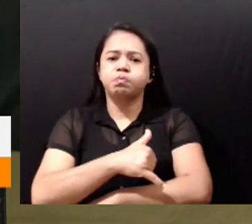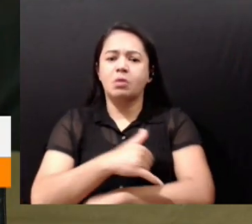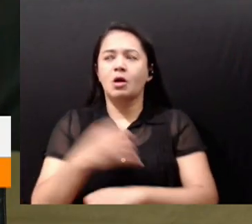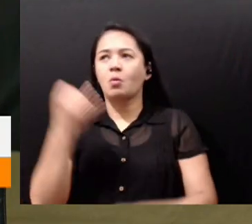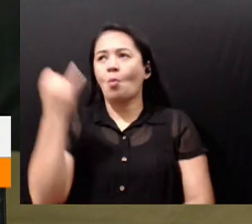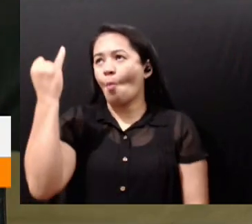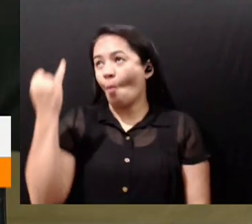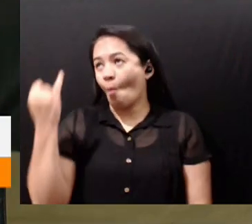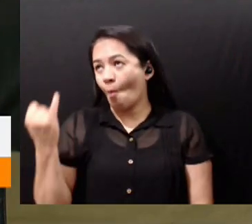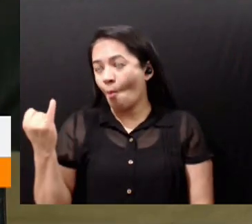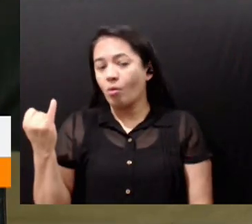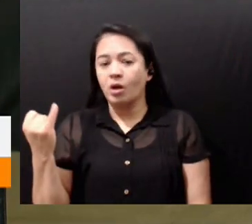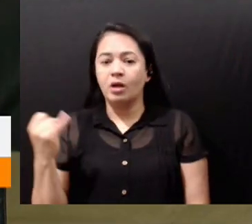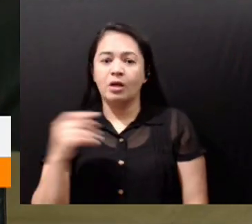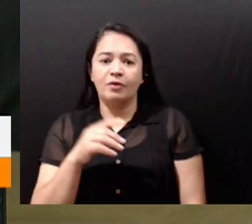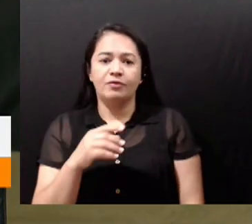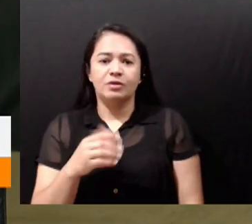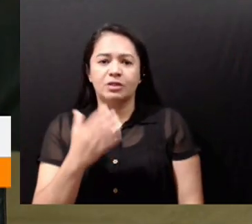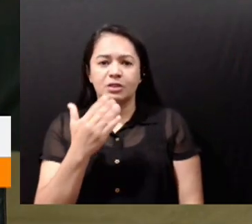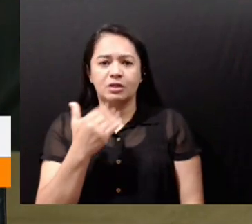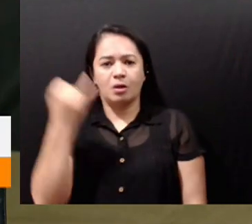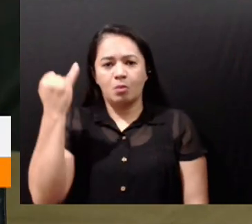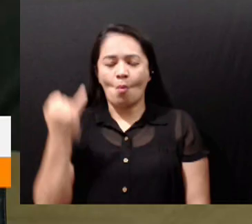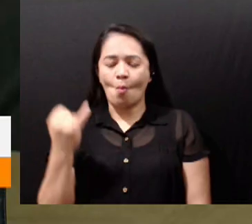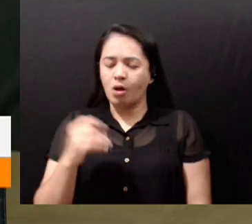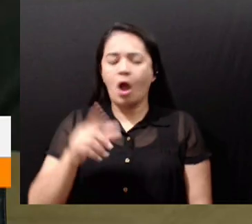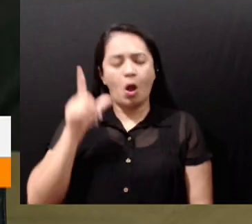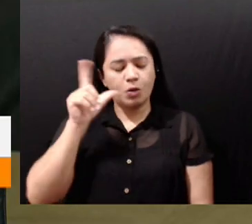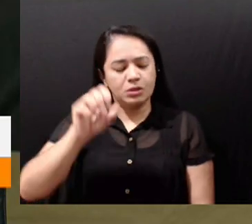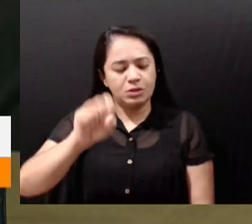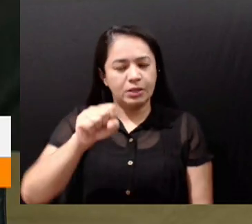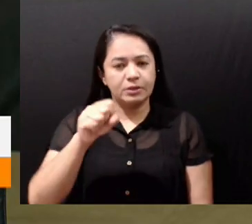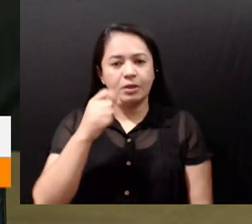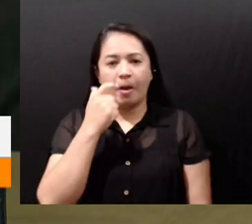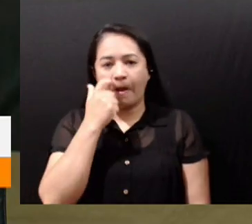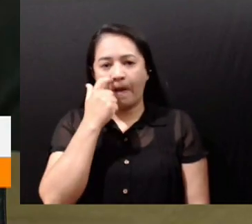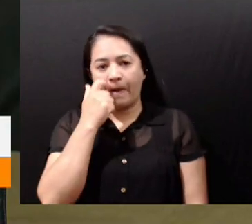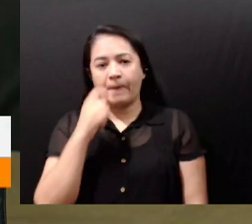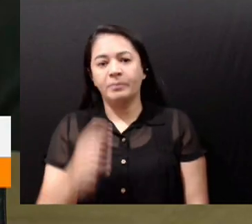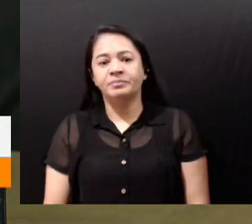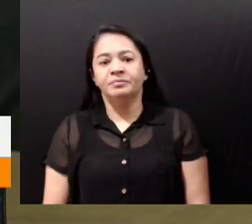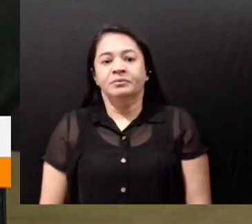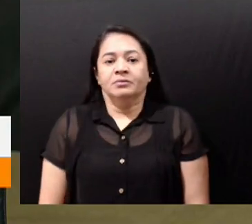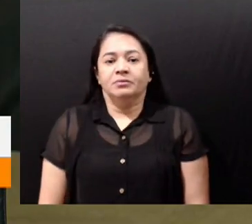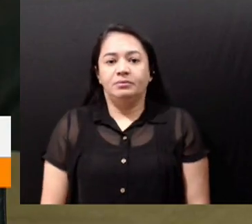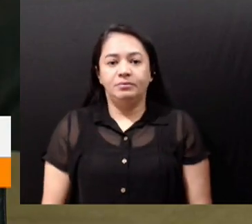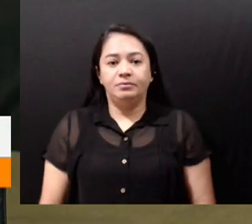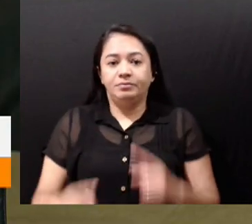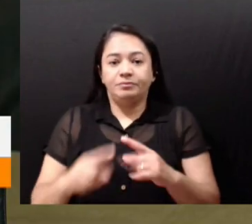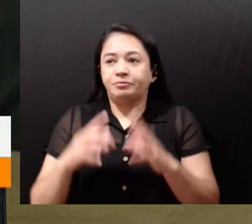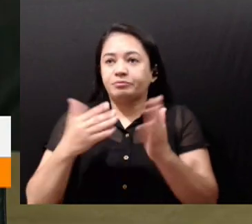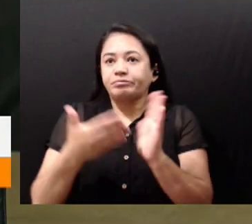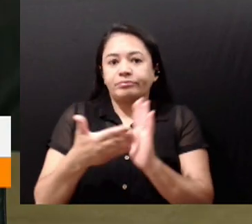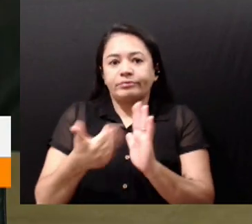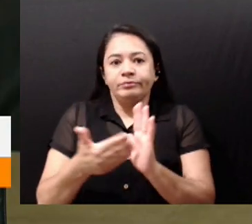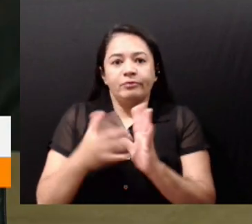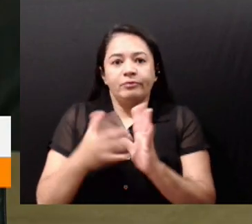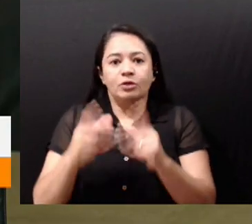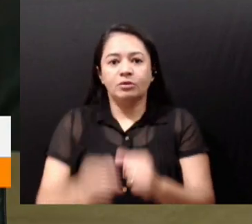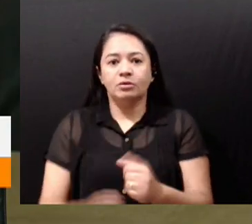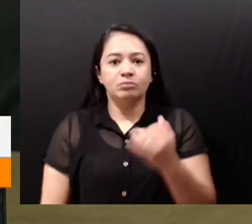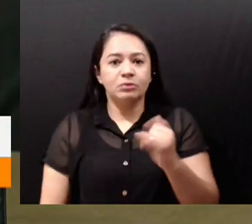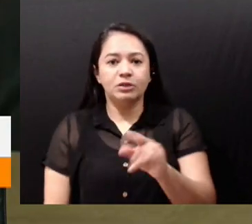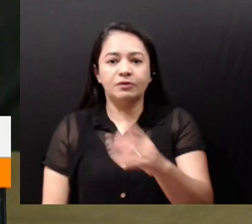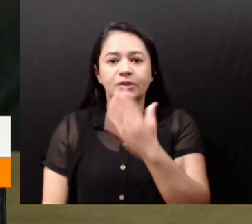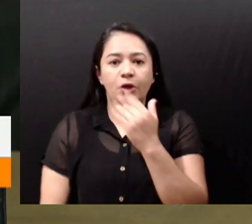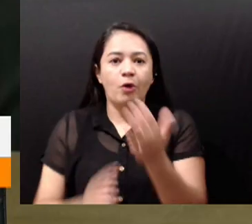aí você faz a dieta, você emagrece, sim, nessas Sim. dietas milagrosas, elas cortam tudo. E claro, se você ficar sem comer, você vai emagrecer, mas